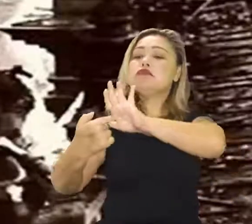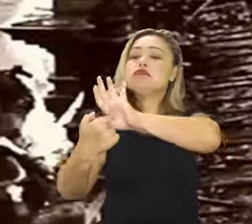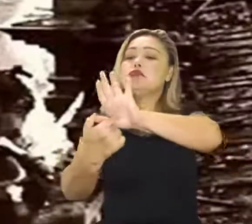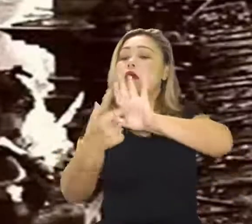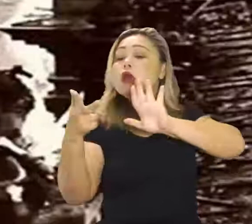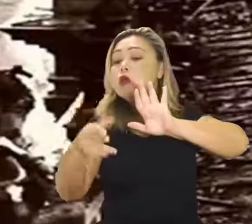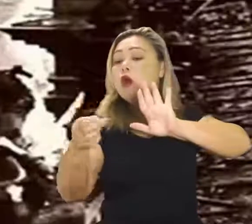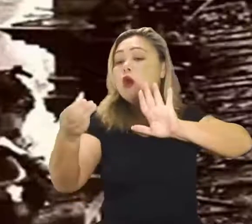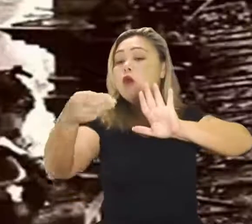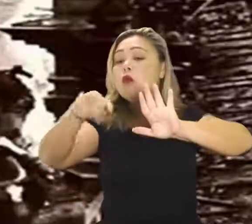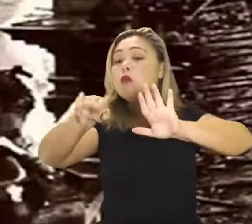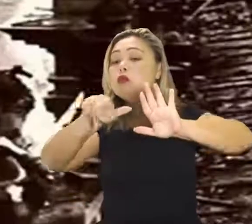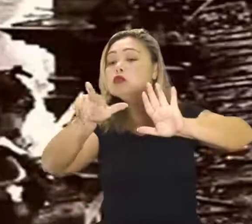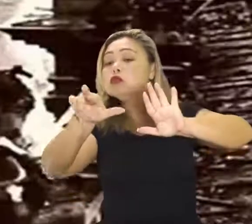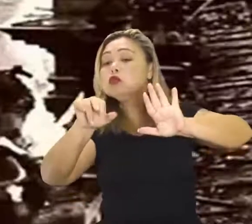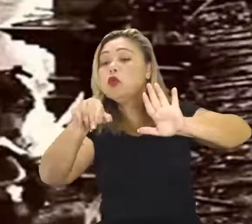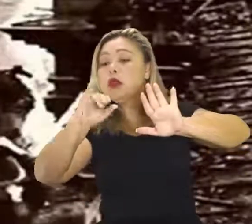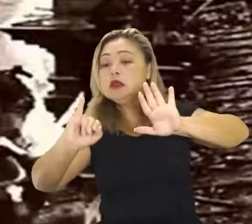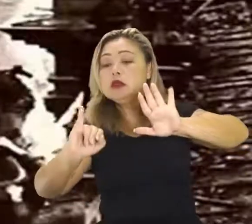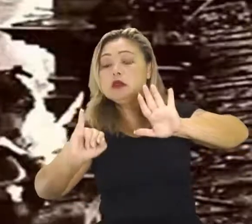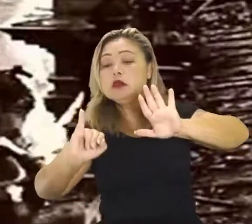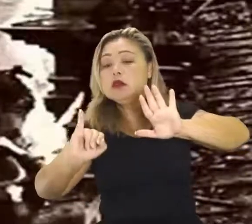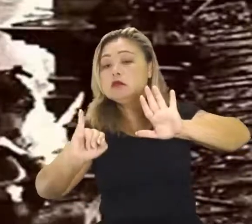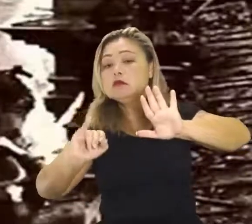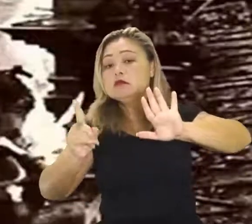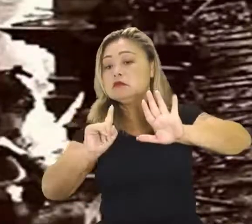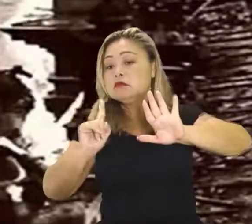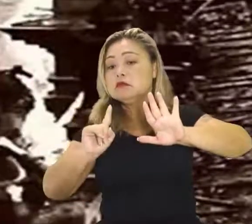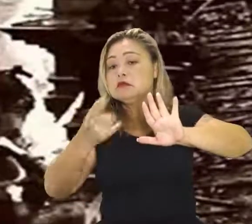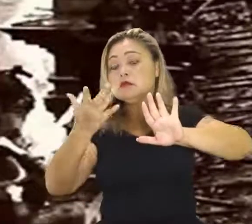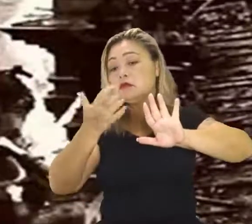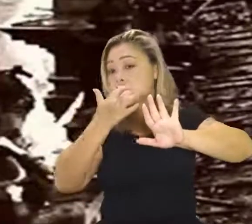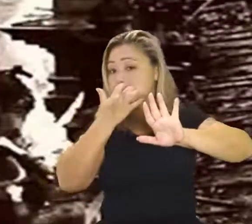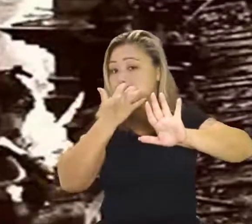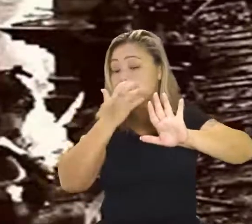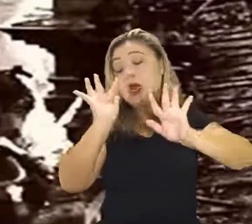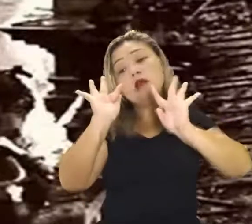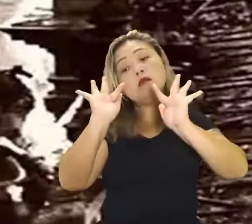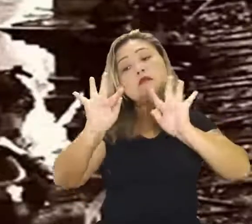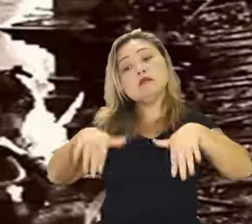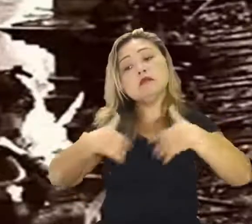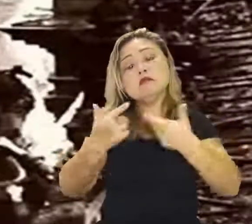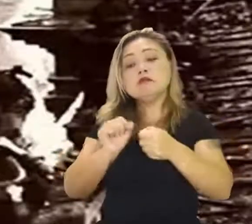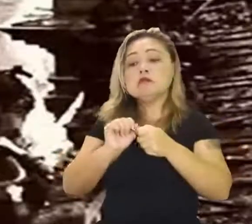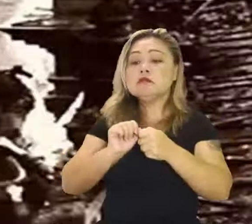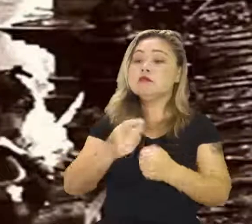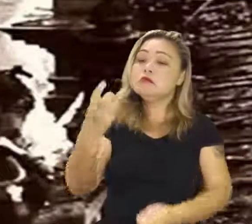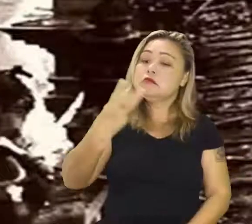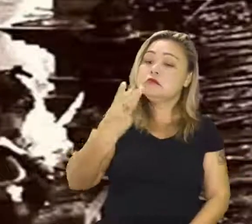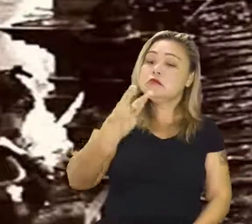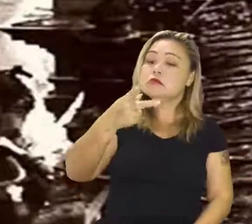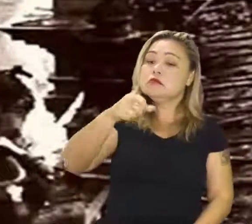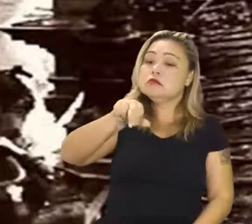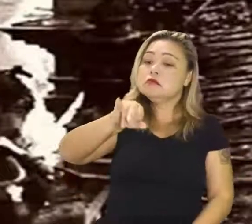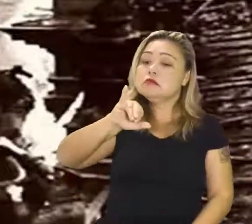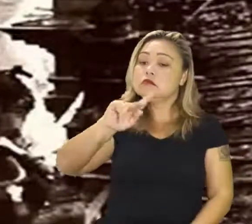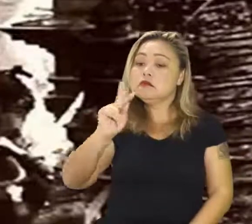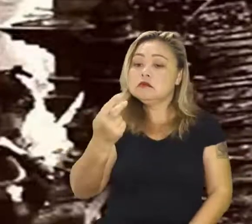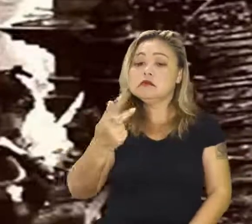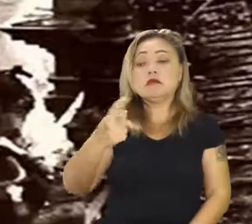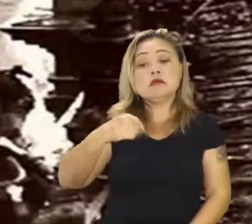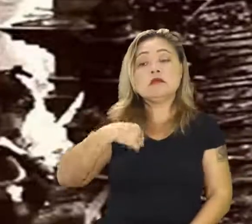corpo de Mussolini. E assim é o fim do Terceiro Reich. Assim é o fim do